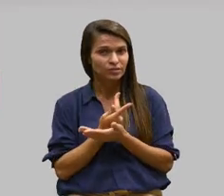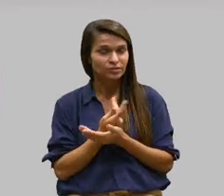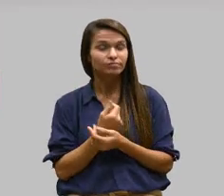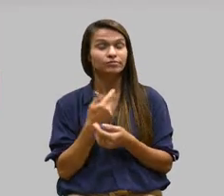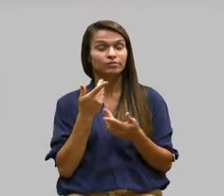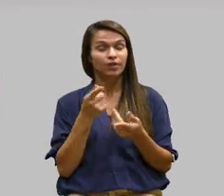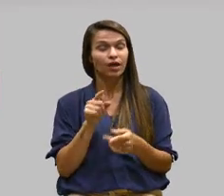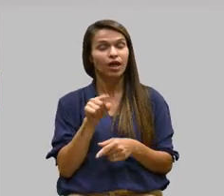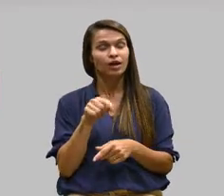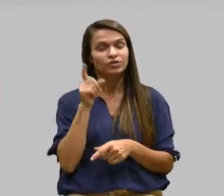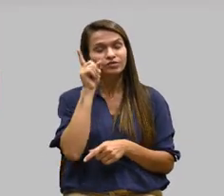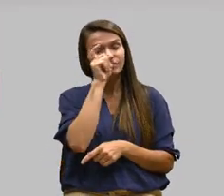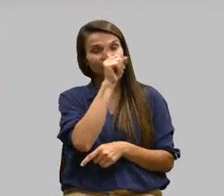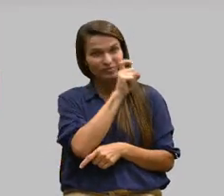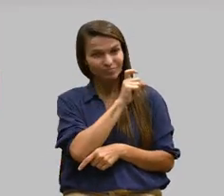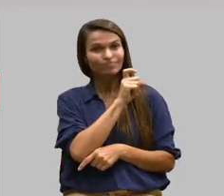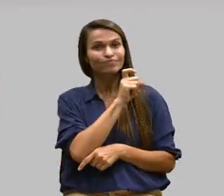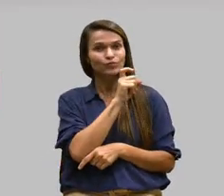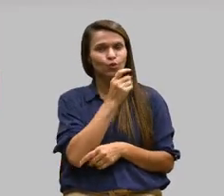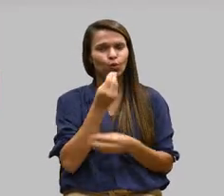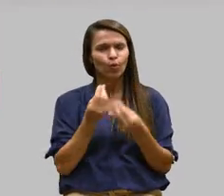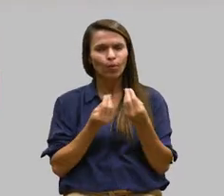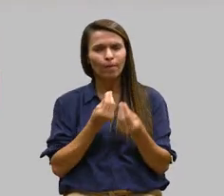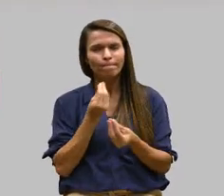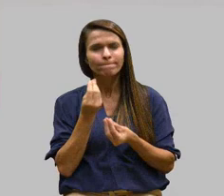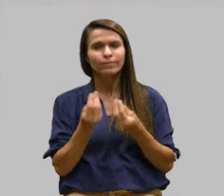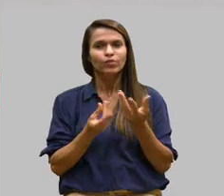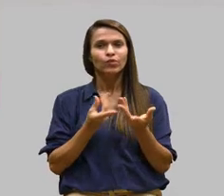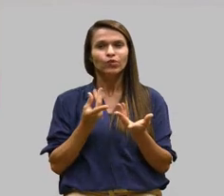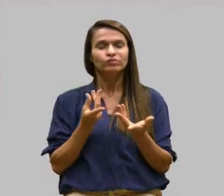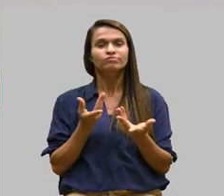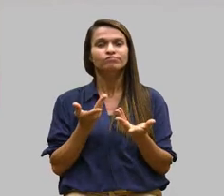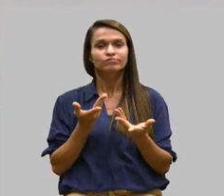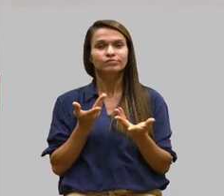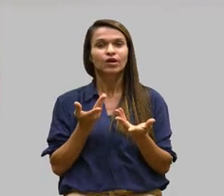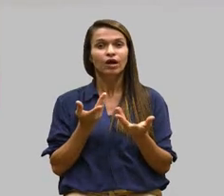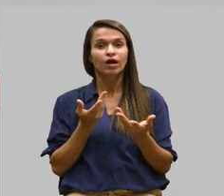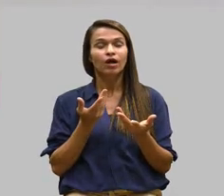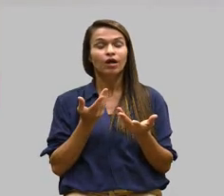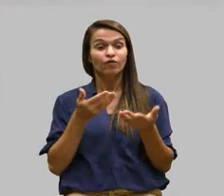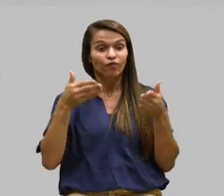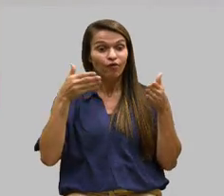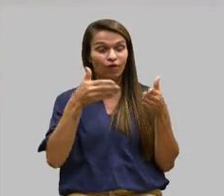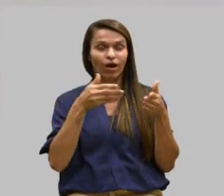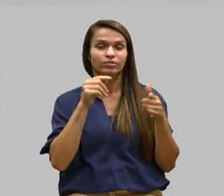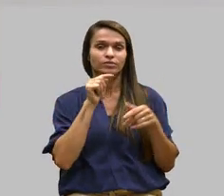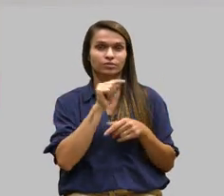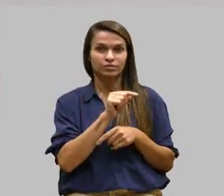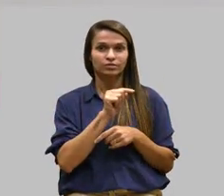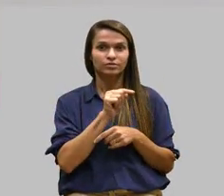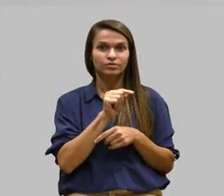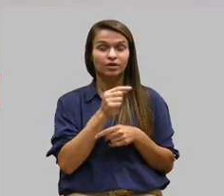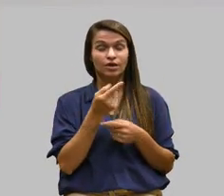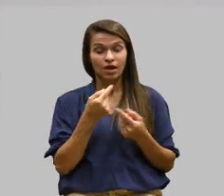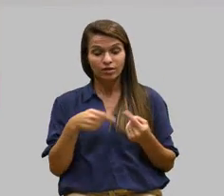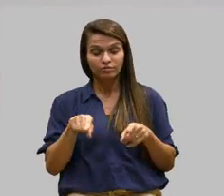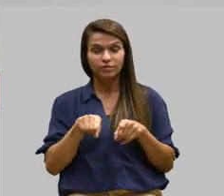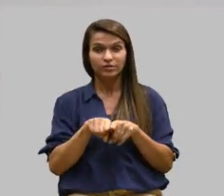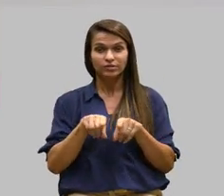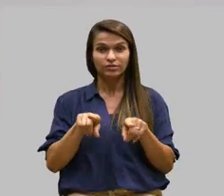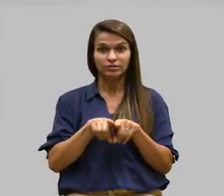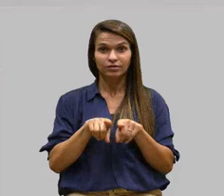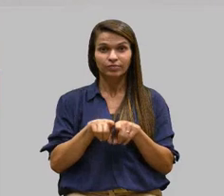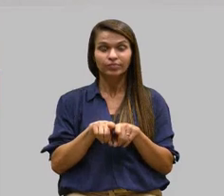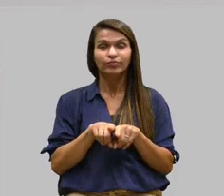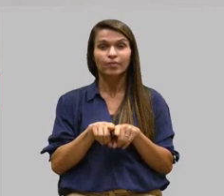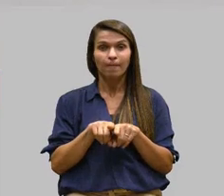aí ela é muito grande o questionamento deles é muito grande a respeito disso né e as parcerias também né